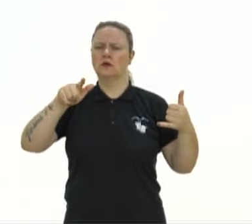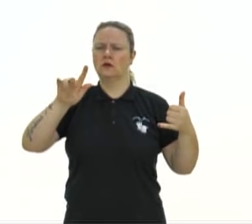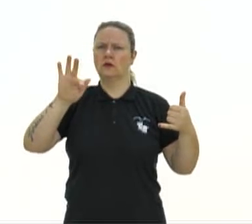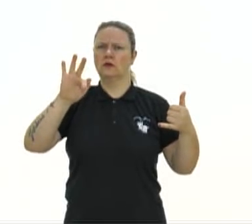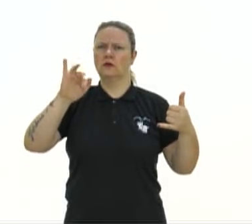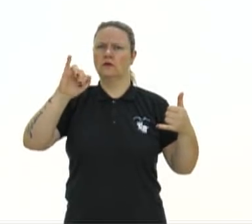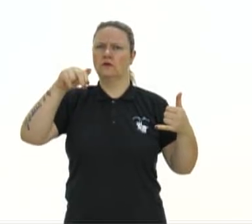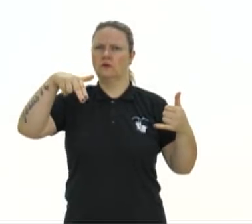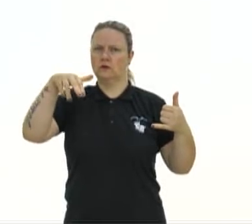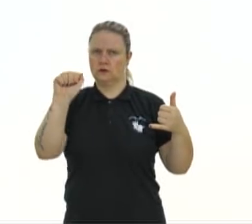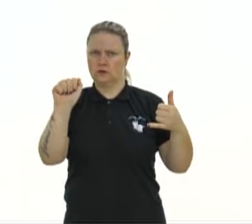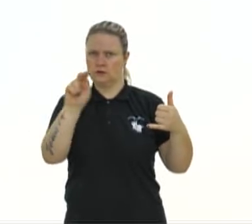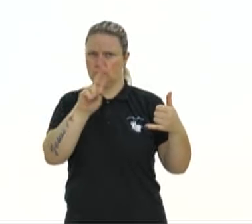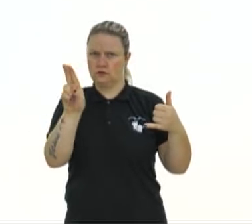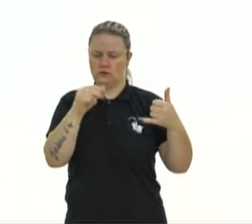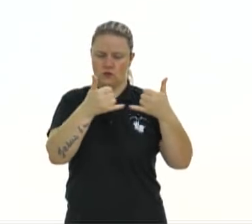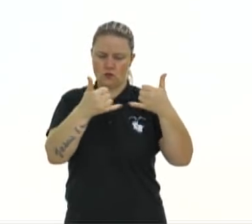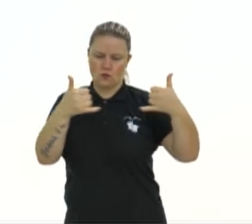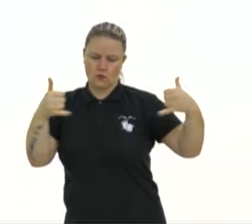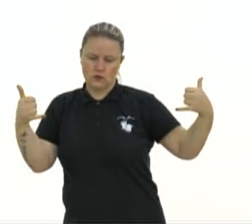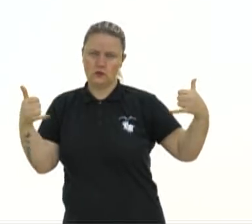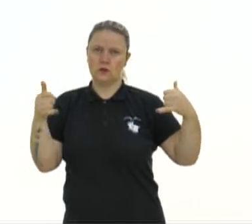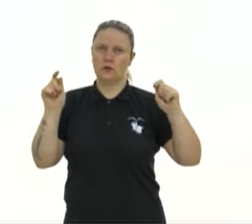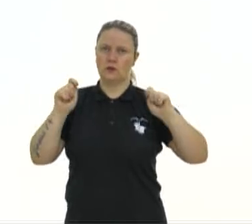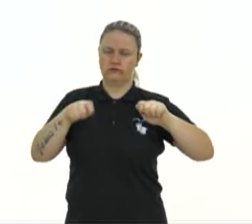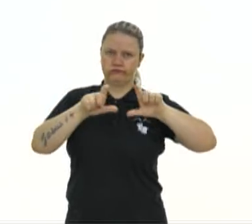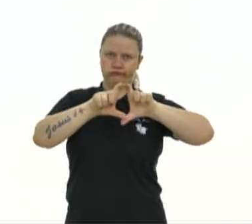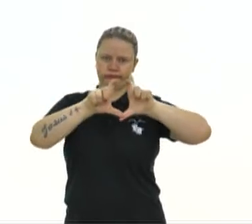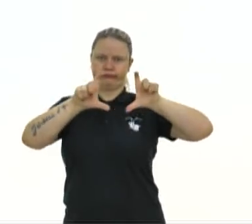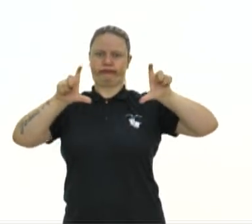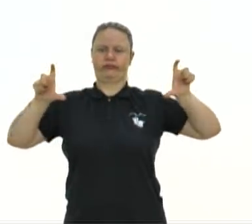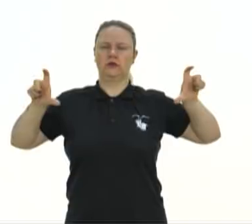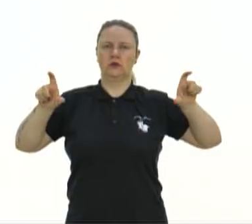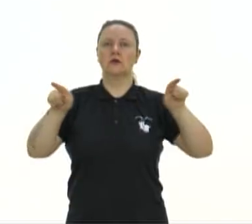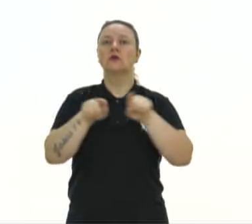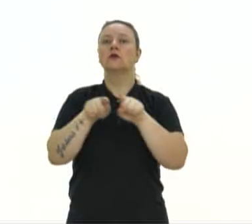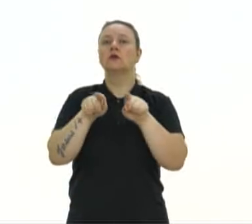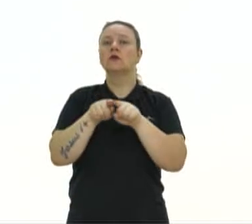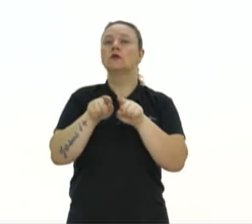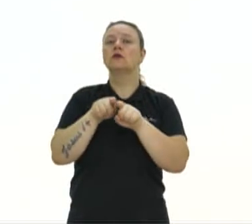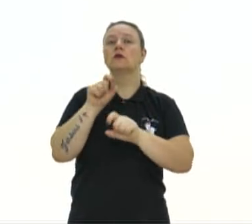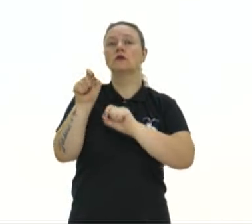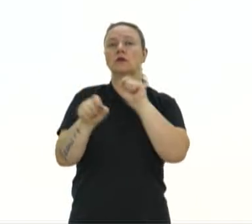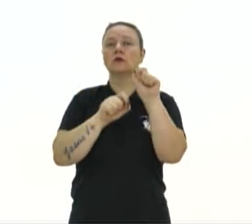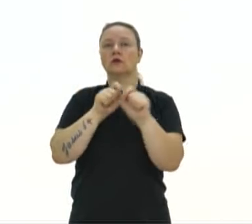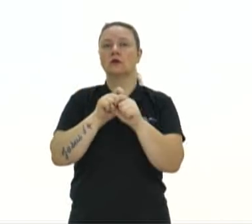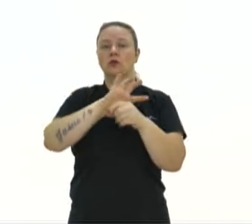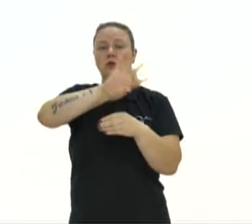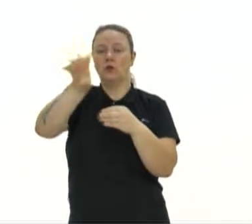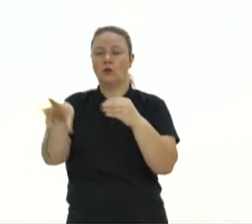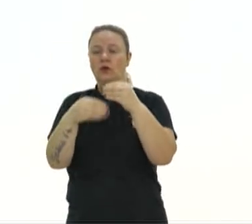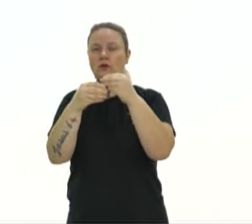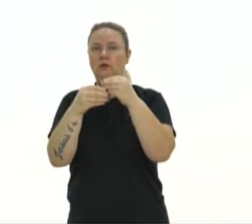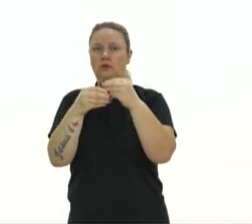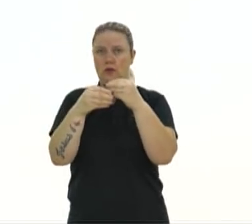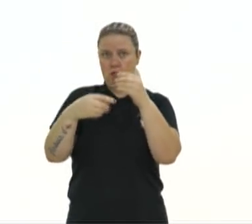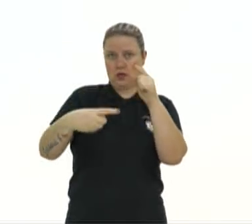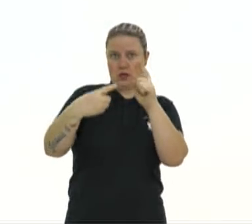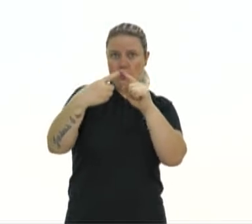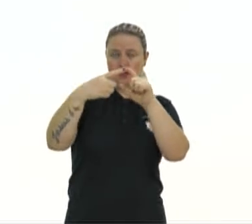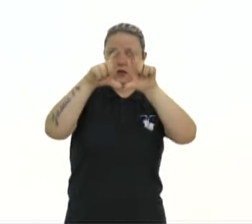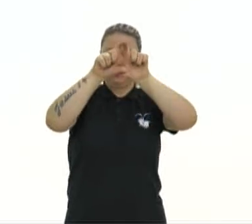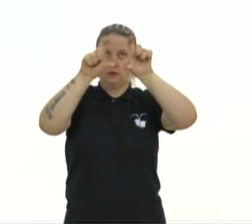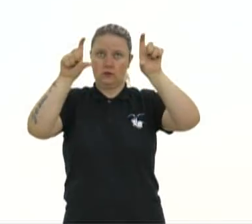de ampliar o que a manchete está dizendo. Você pode reparar que a linha fina ela completa o que a